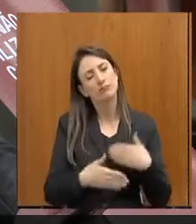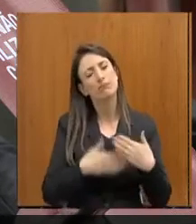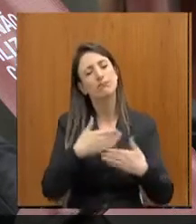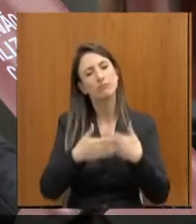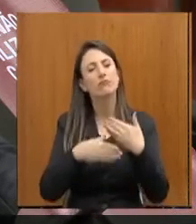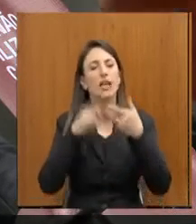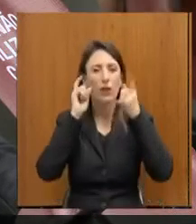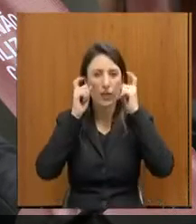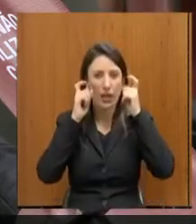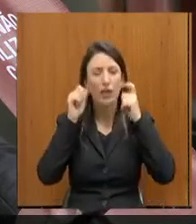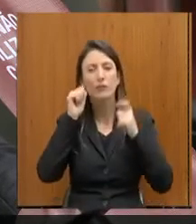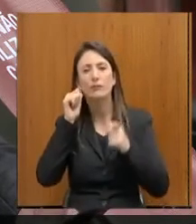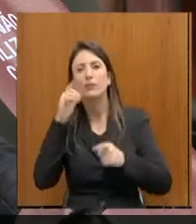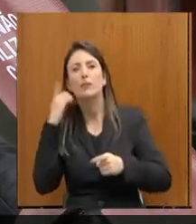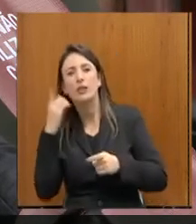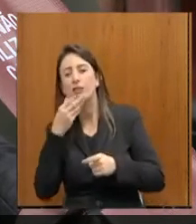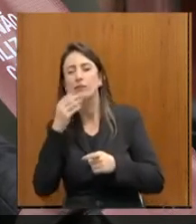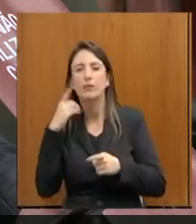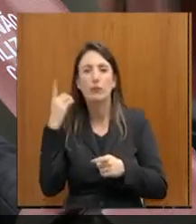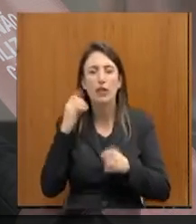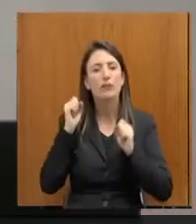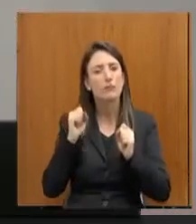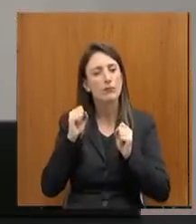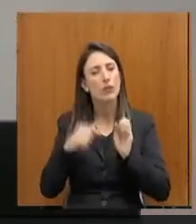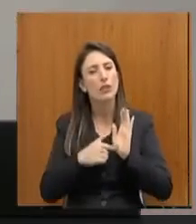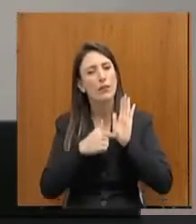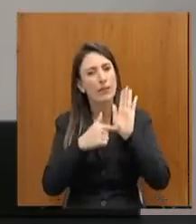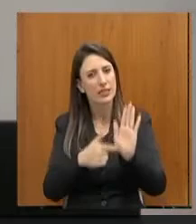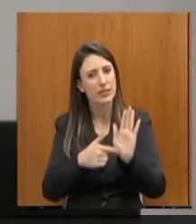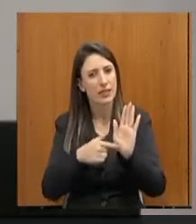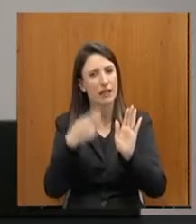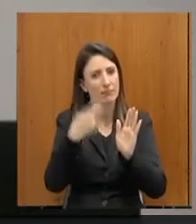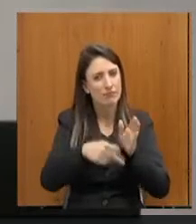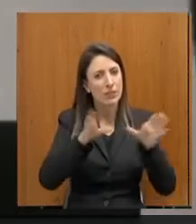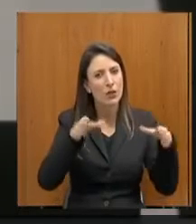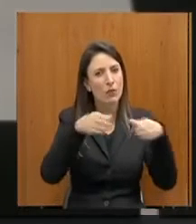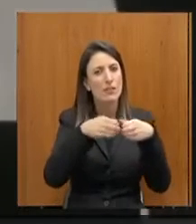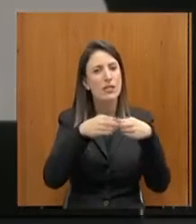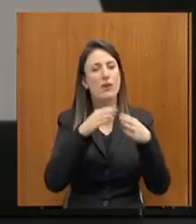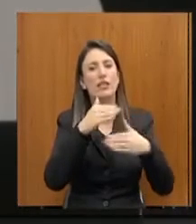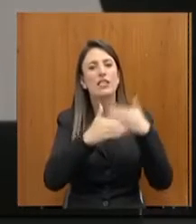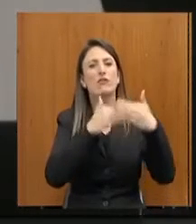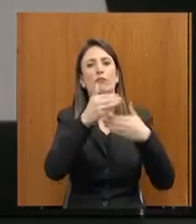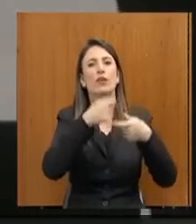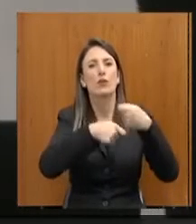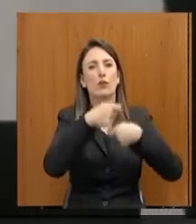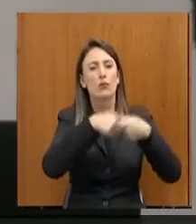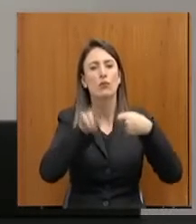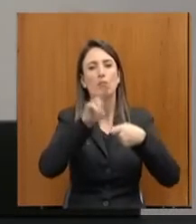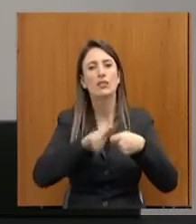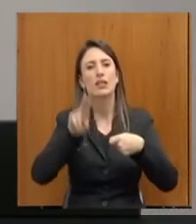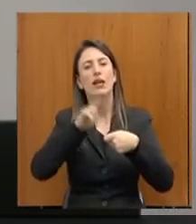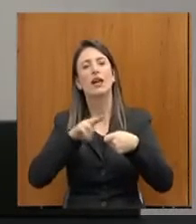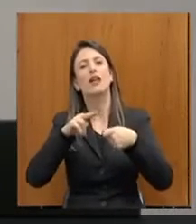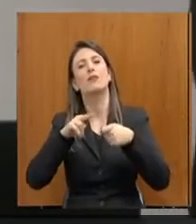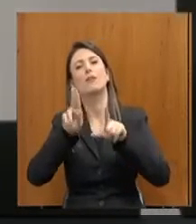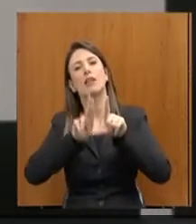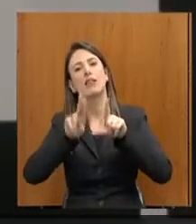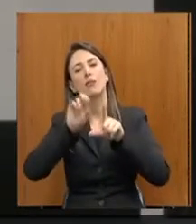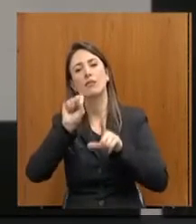as deputadas e os deputados poderão apresentar na comissão de desenvolvimento econômico através da plataforma celestes vão